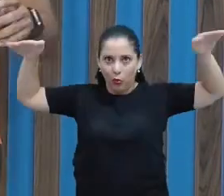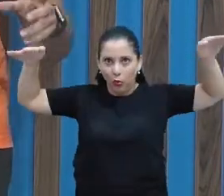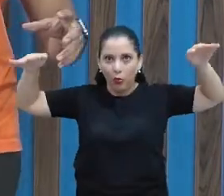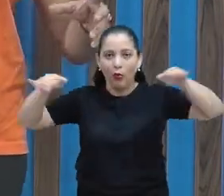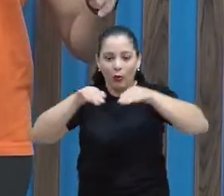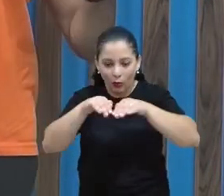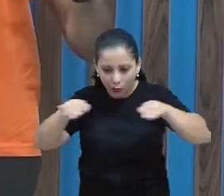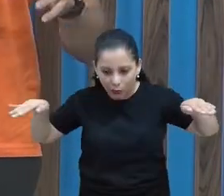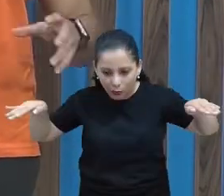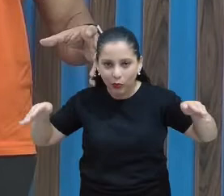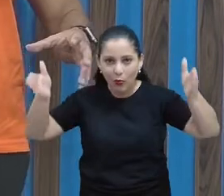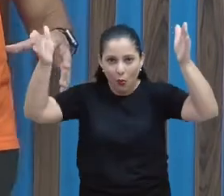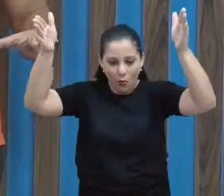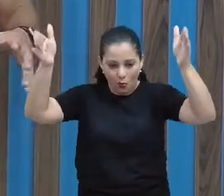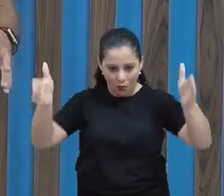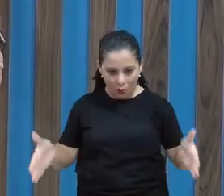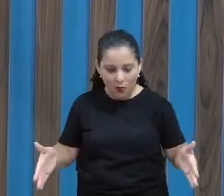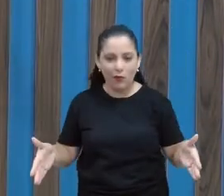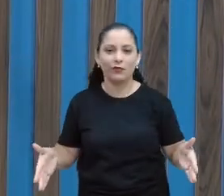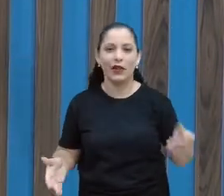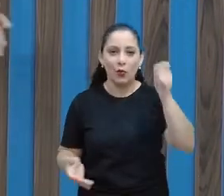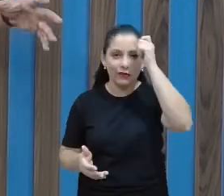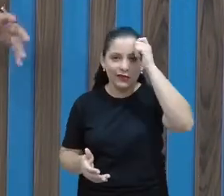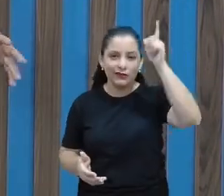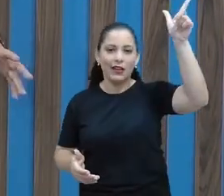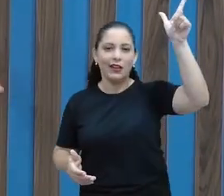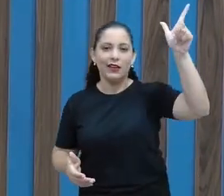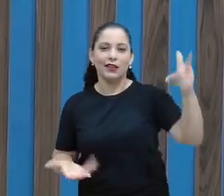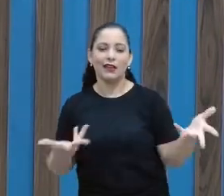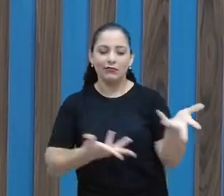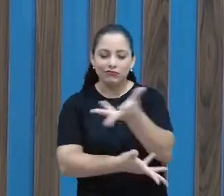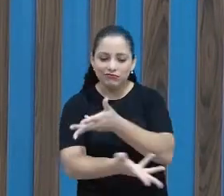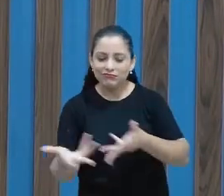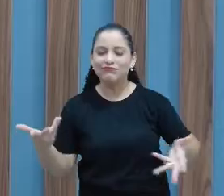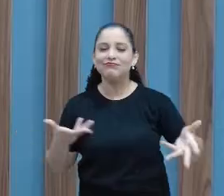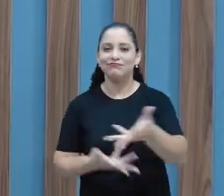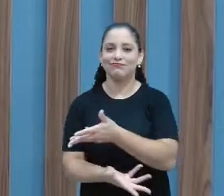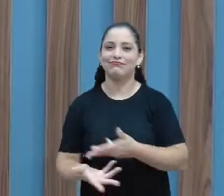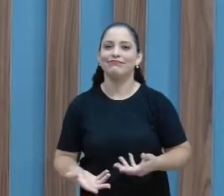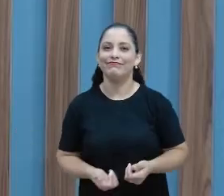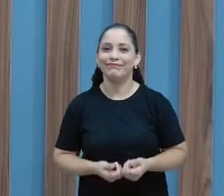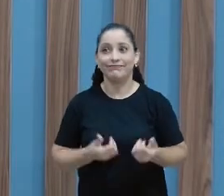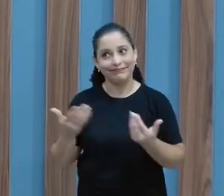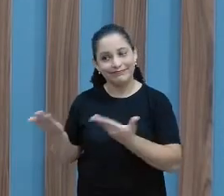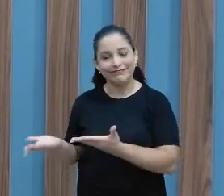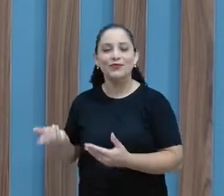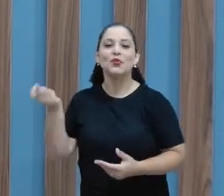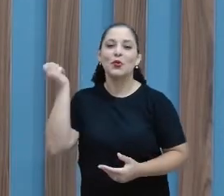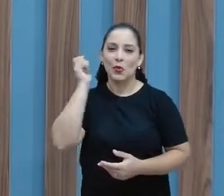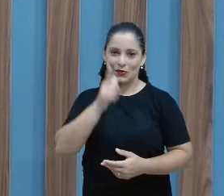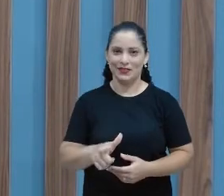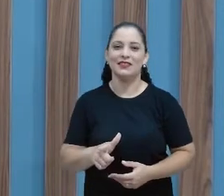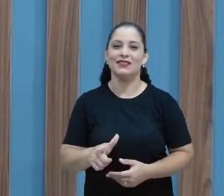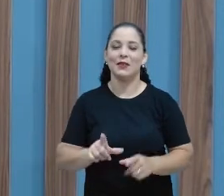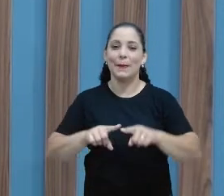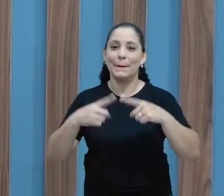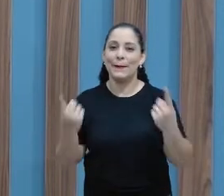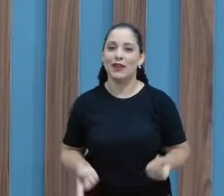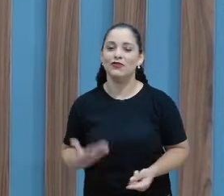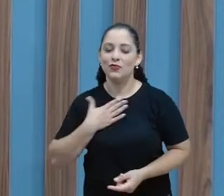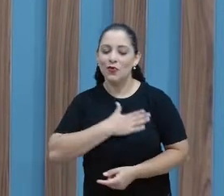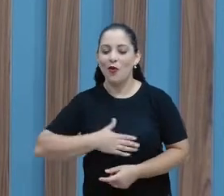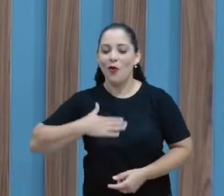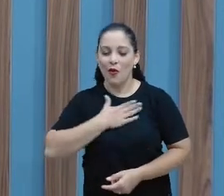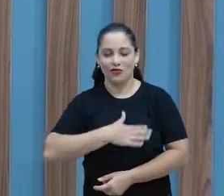ele já tem pelo menos essa ideia aí da proporção, né? Pronto, até aí eu chego, mas assim, eu gosto que eles